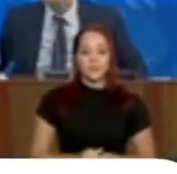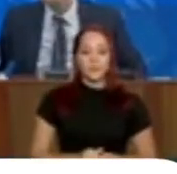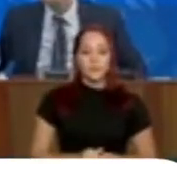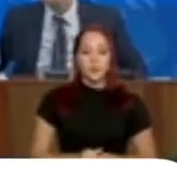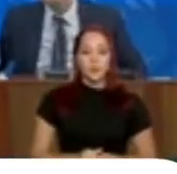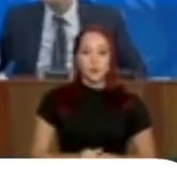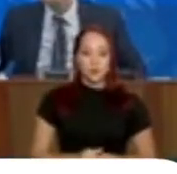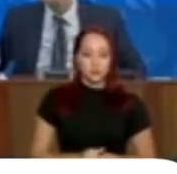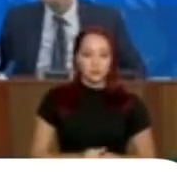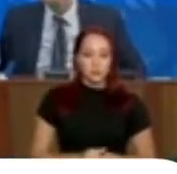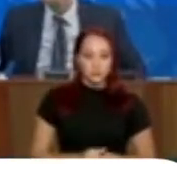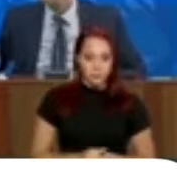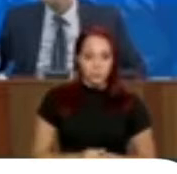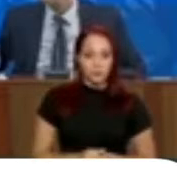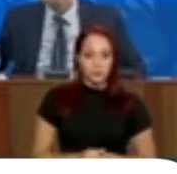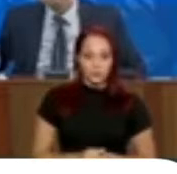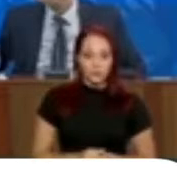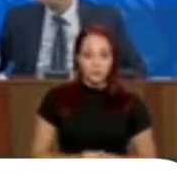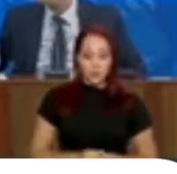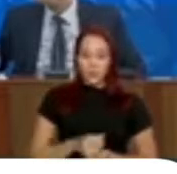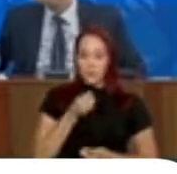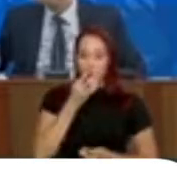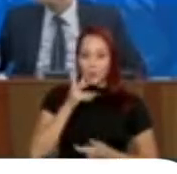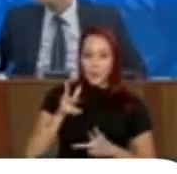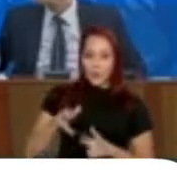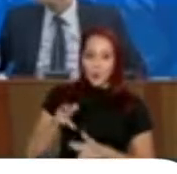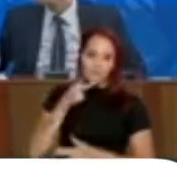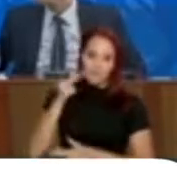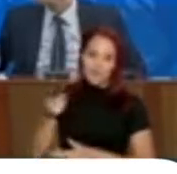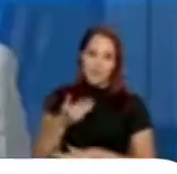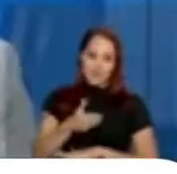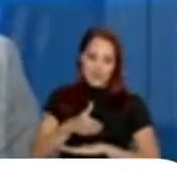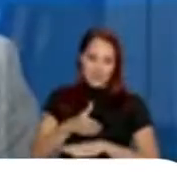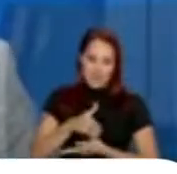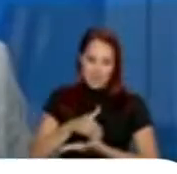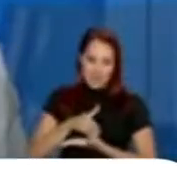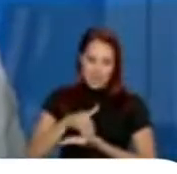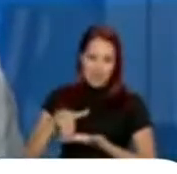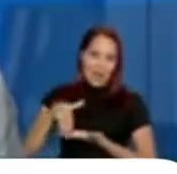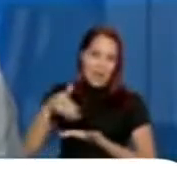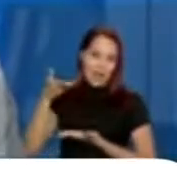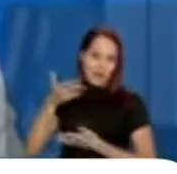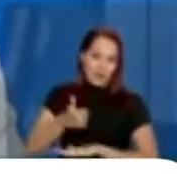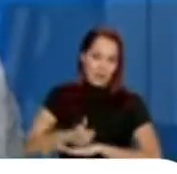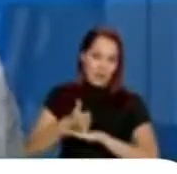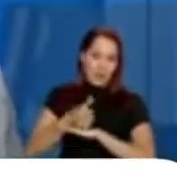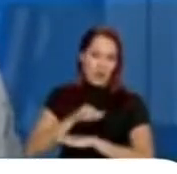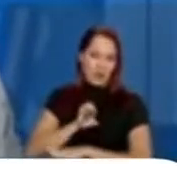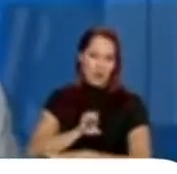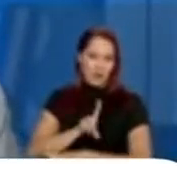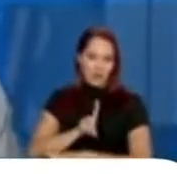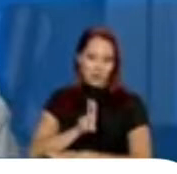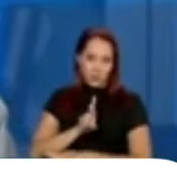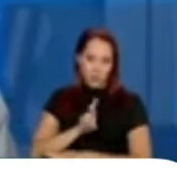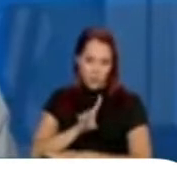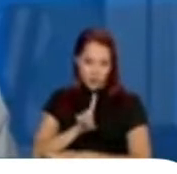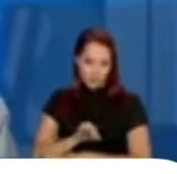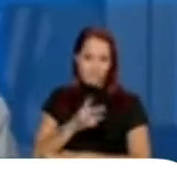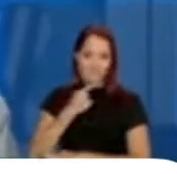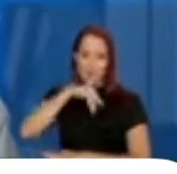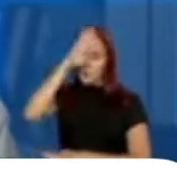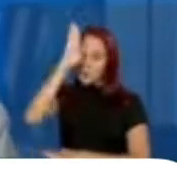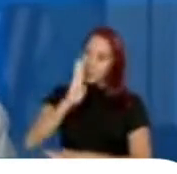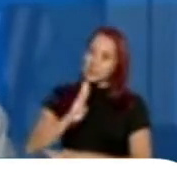Bom, como mencionado pelo secretário Eduardo, nós temos um país com diversidades e